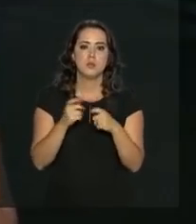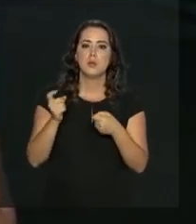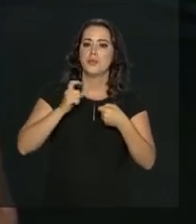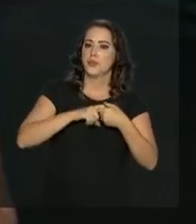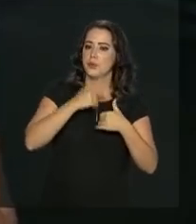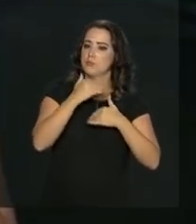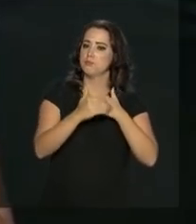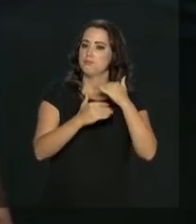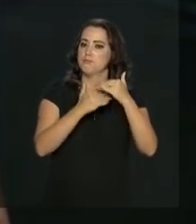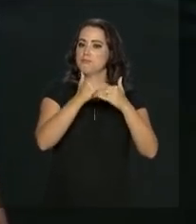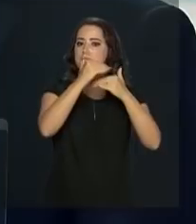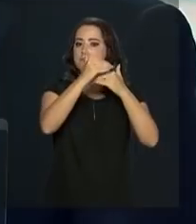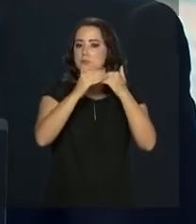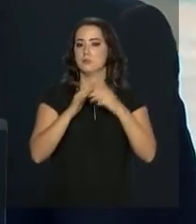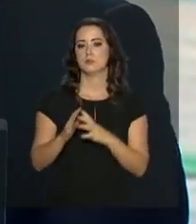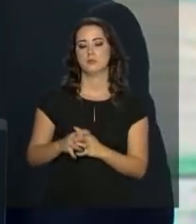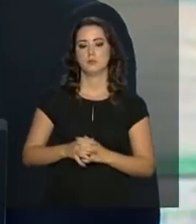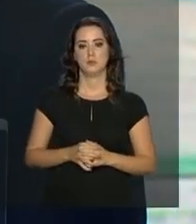voltar a crescer.